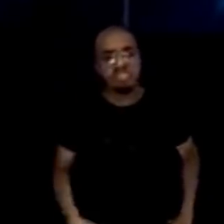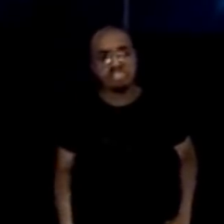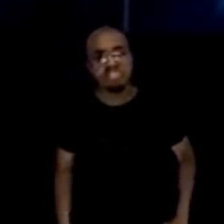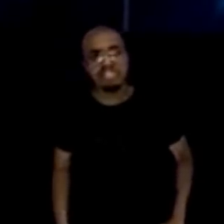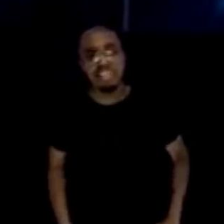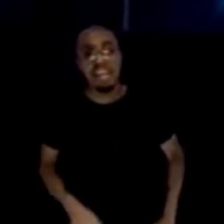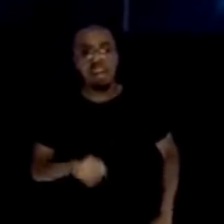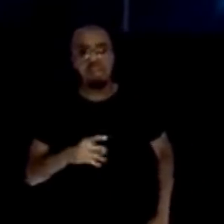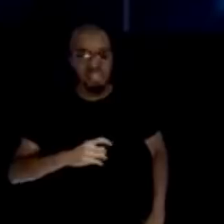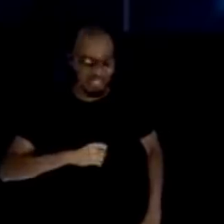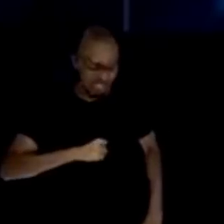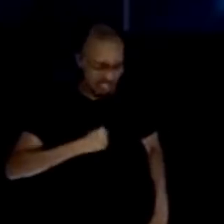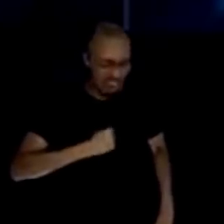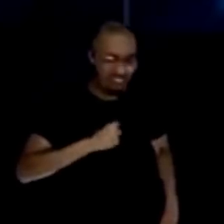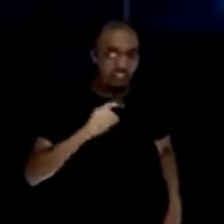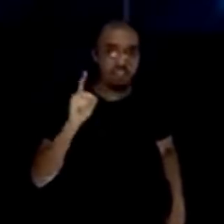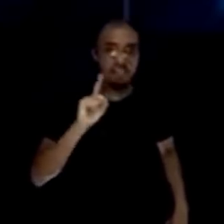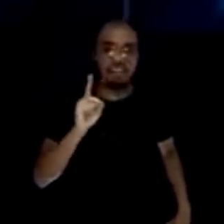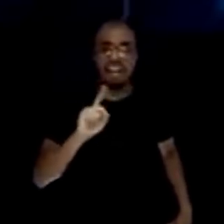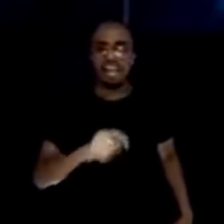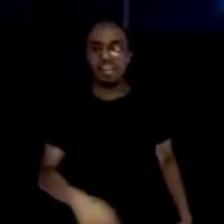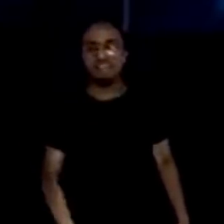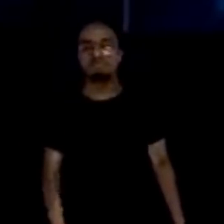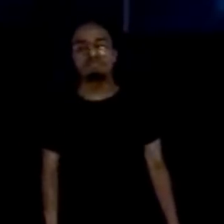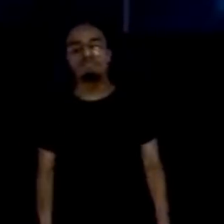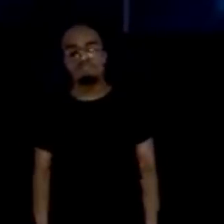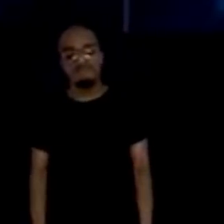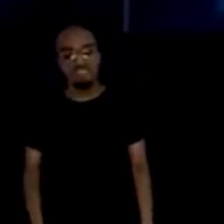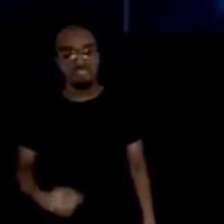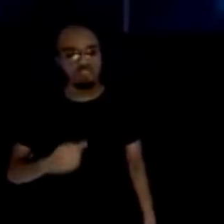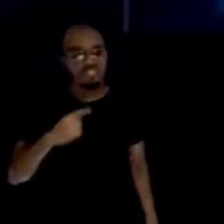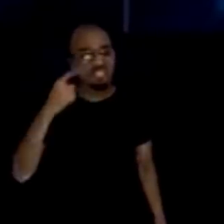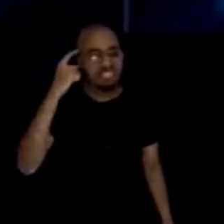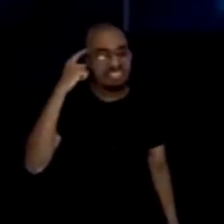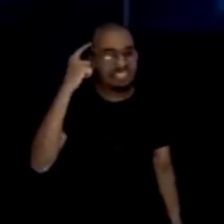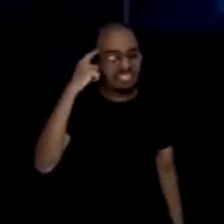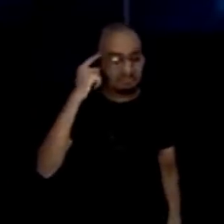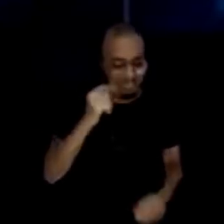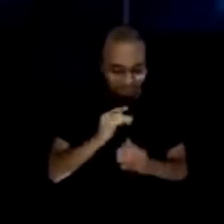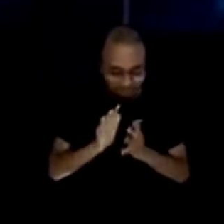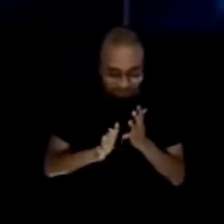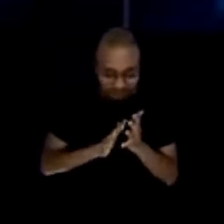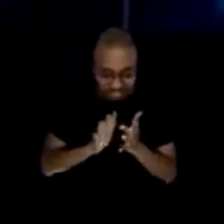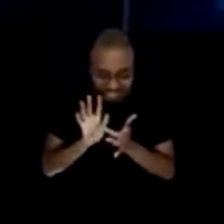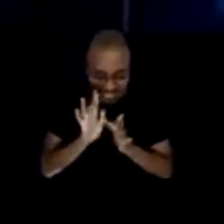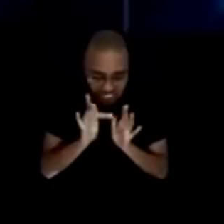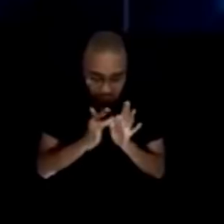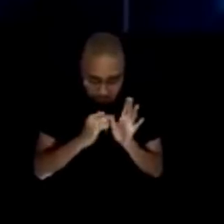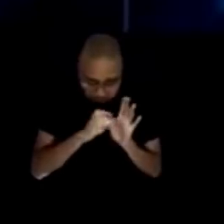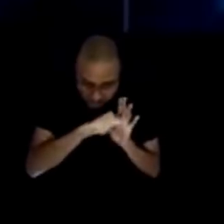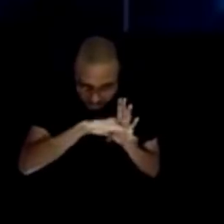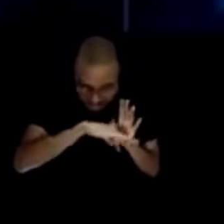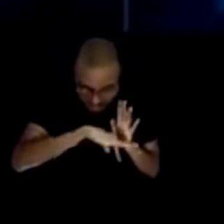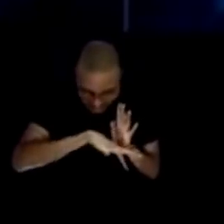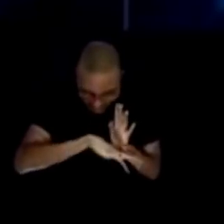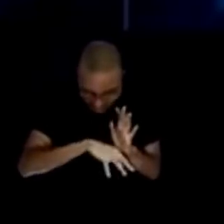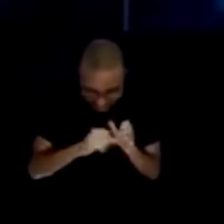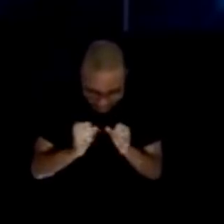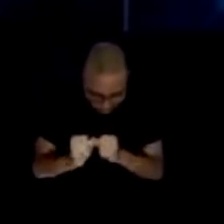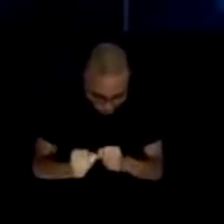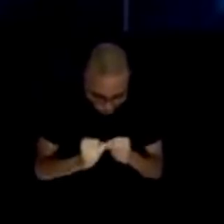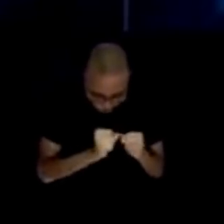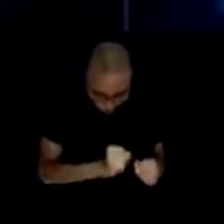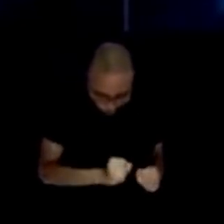esmurrar a parede, coloca a mão na boca e diz: o sangue de Jesus tem poder, o sangue de Jesus tem poder. E o diabo não tem medo de você, mas